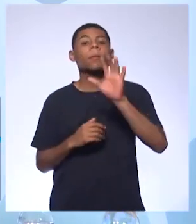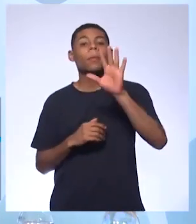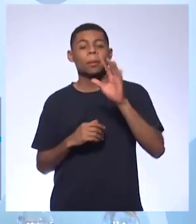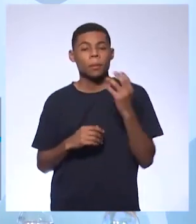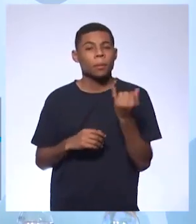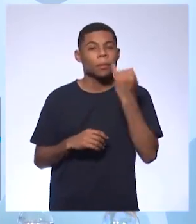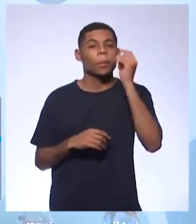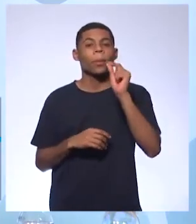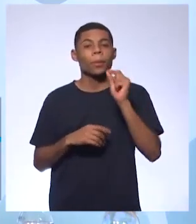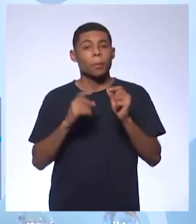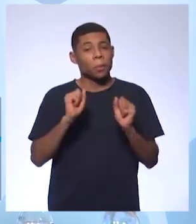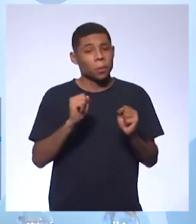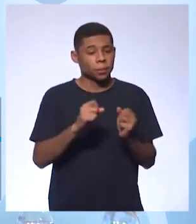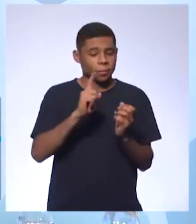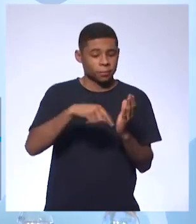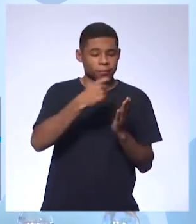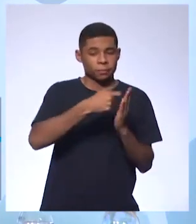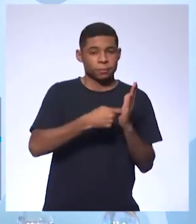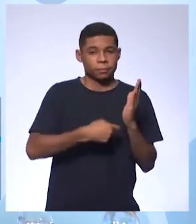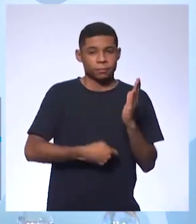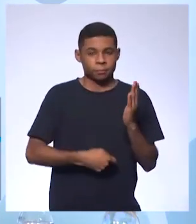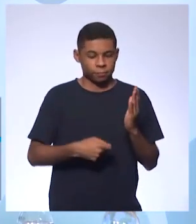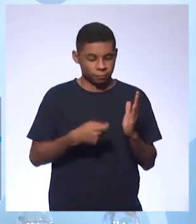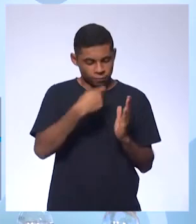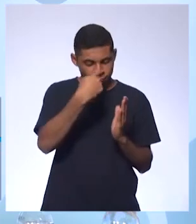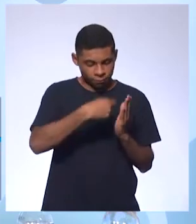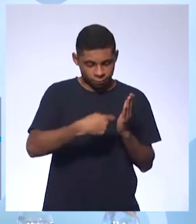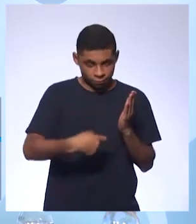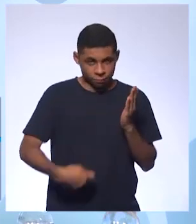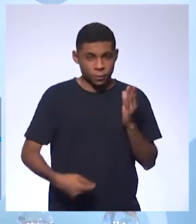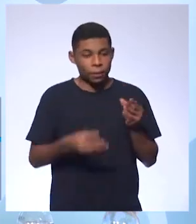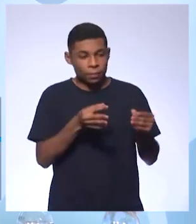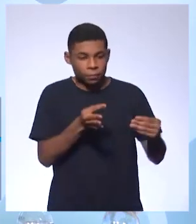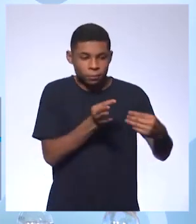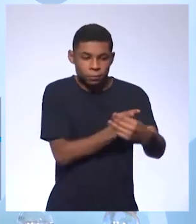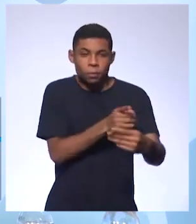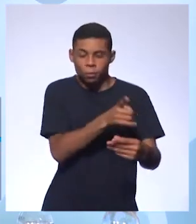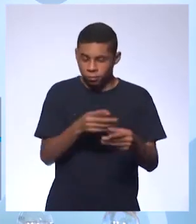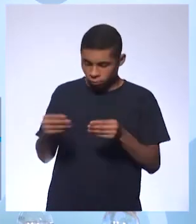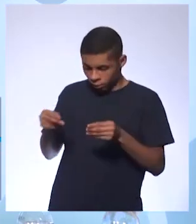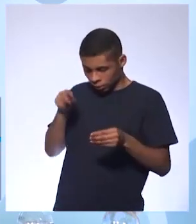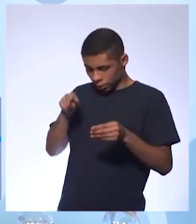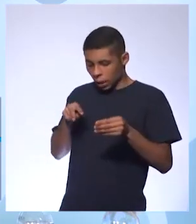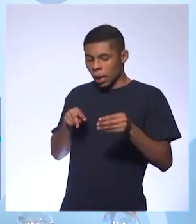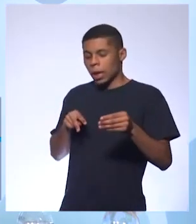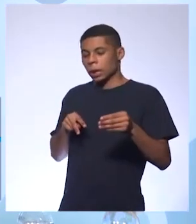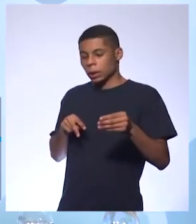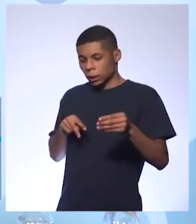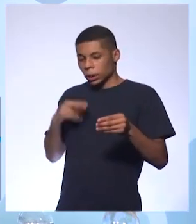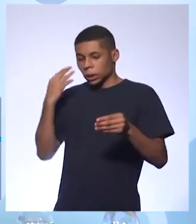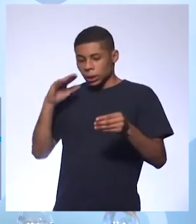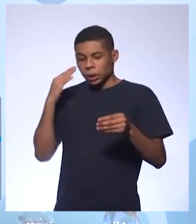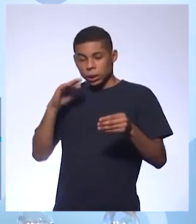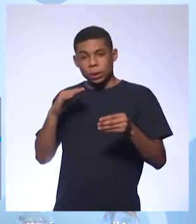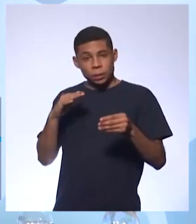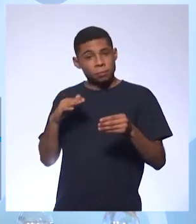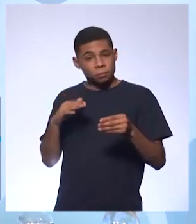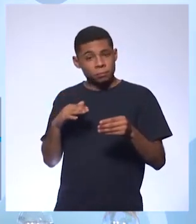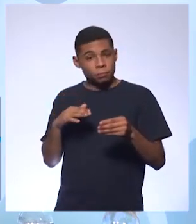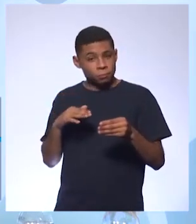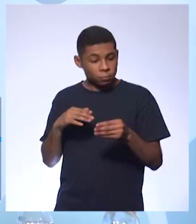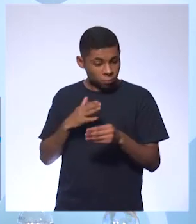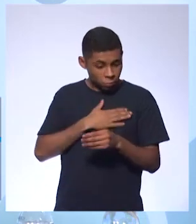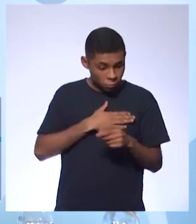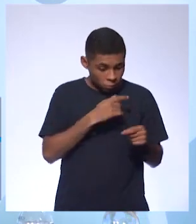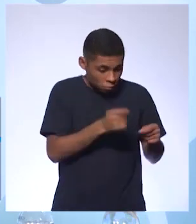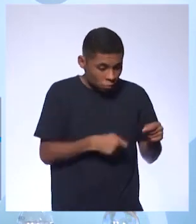pode ser por escrito, porque é o aluno com ele mesmo, e depois, obviamente, ele vai repassar esse